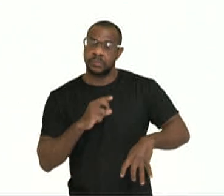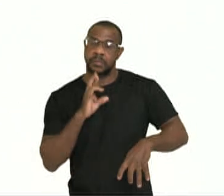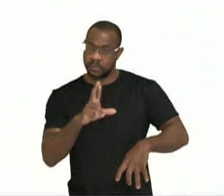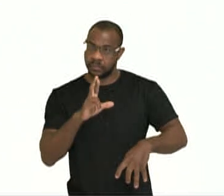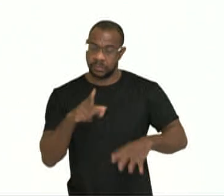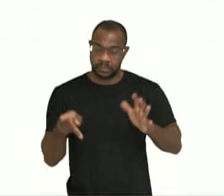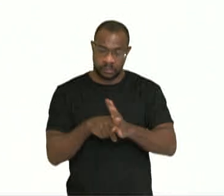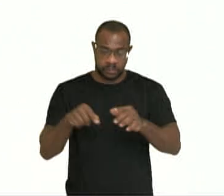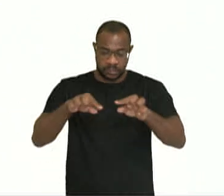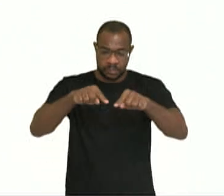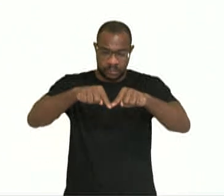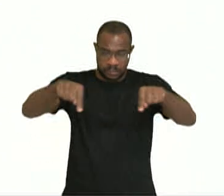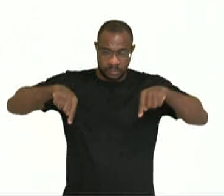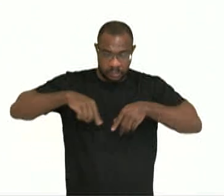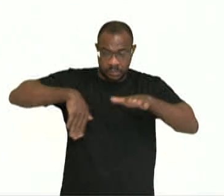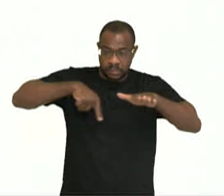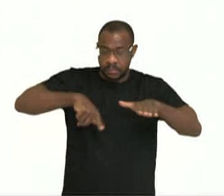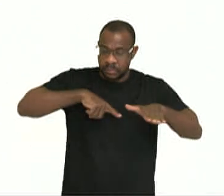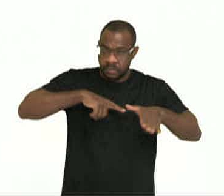Então,